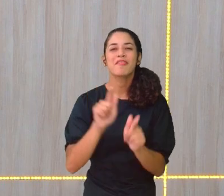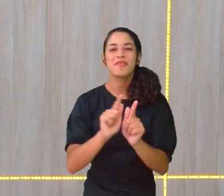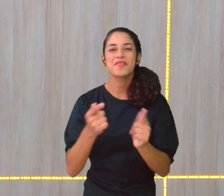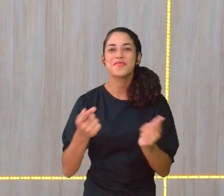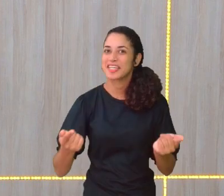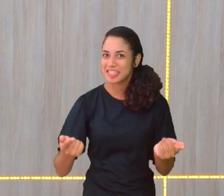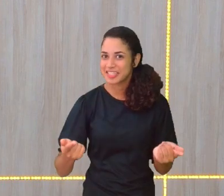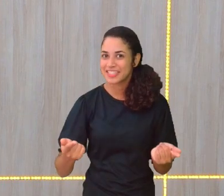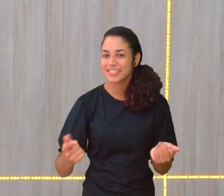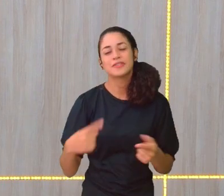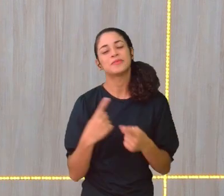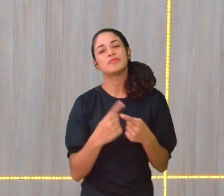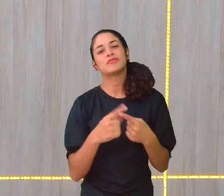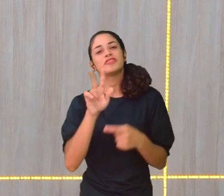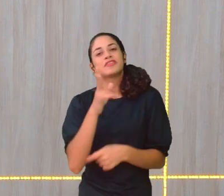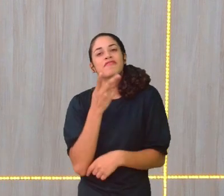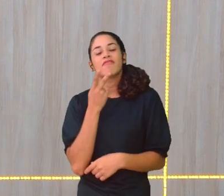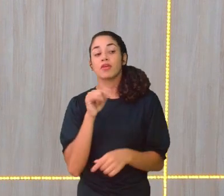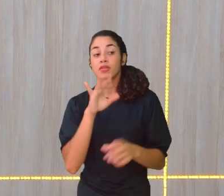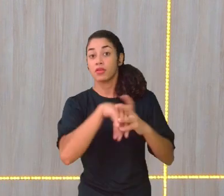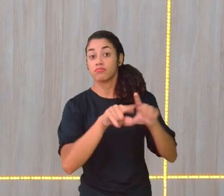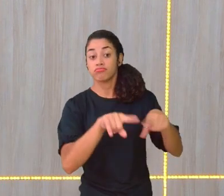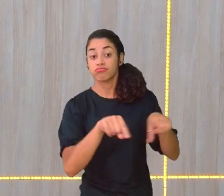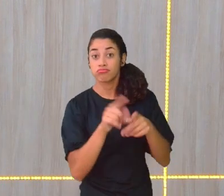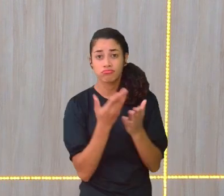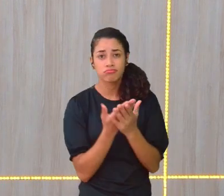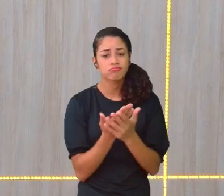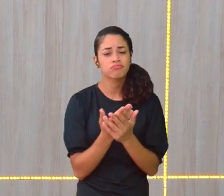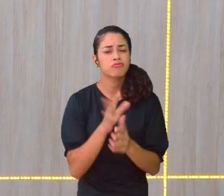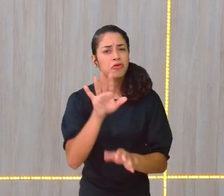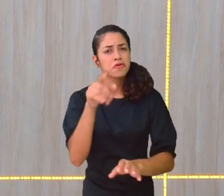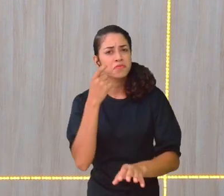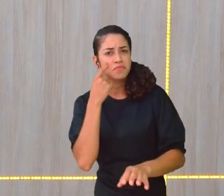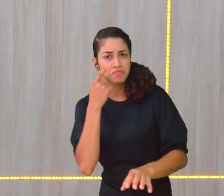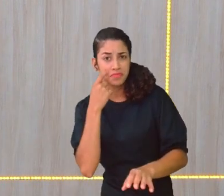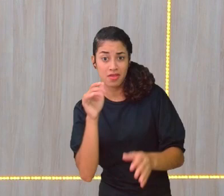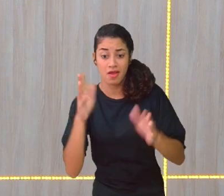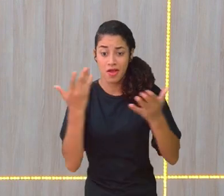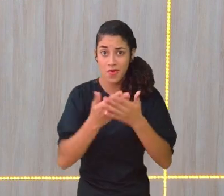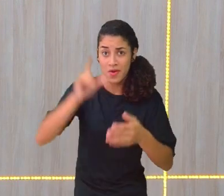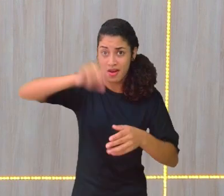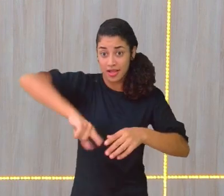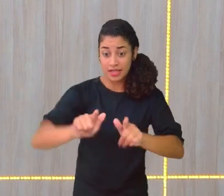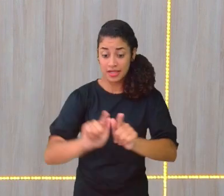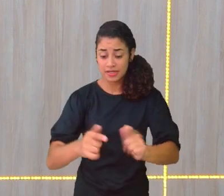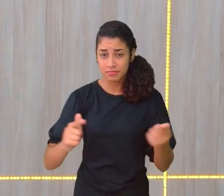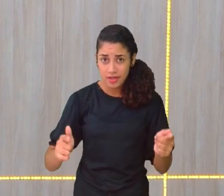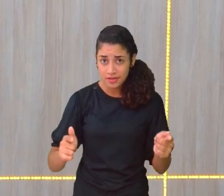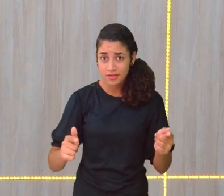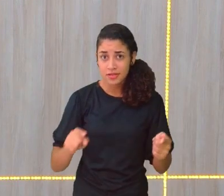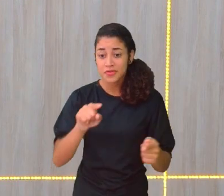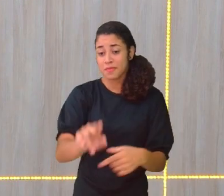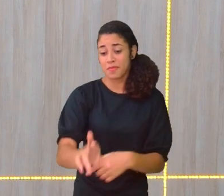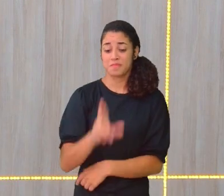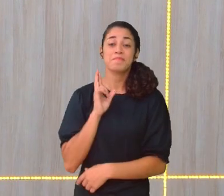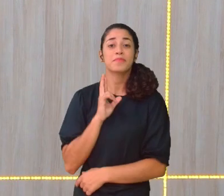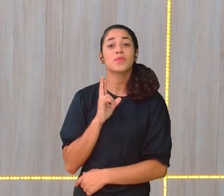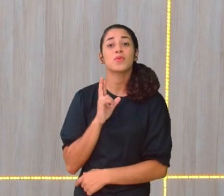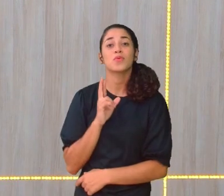a gramática, quando falamos na sala de aula, e aí, pessoal, a aula hoje é de gramática, o que é que vocês